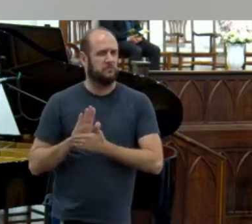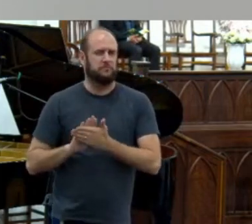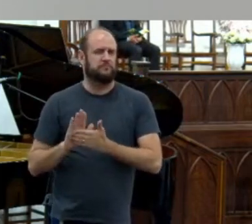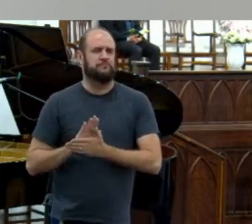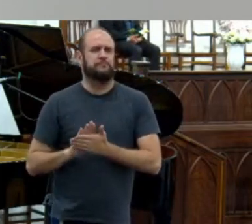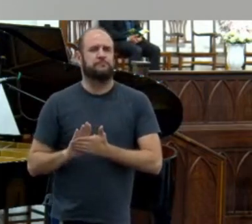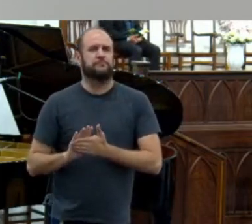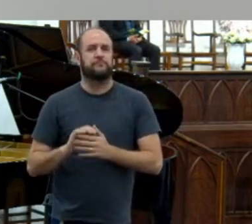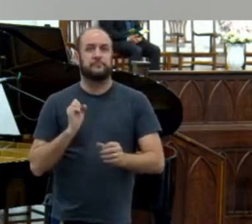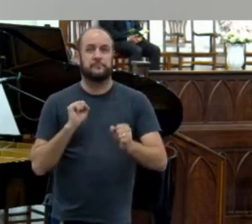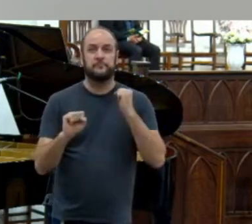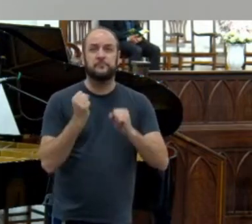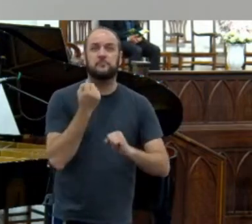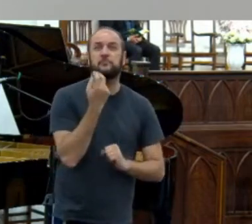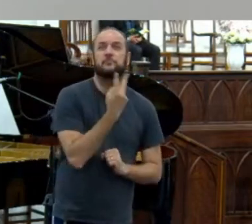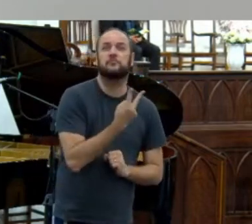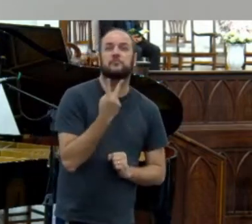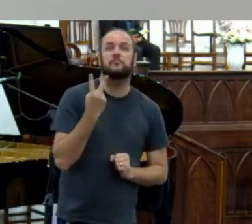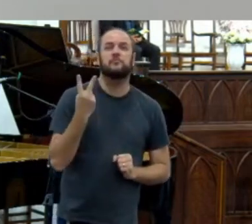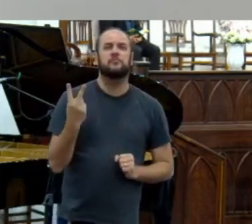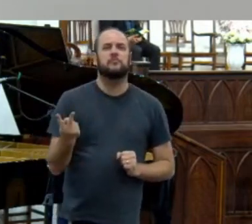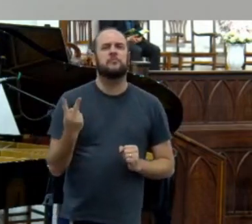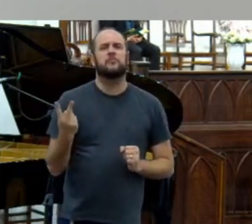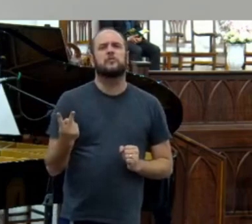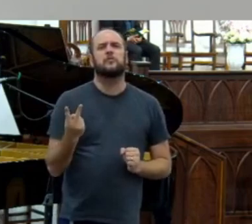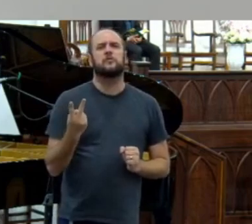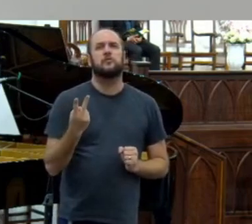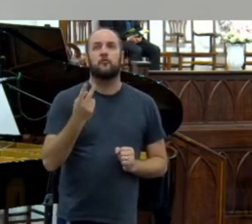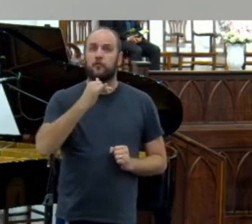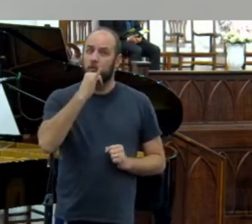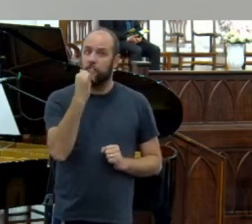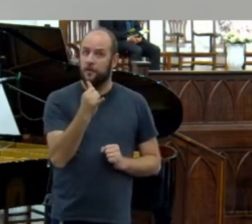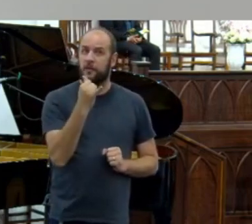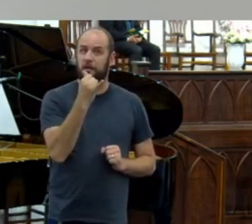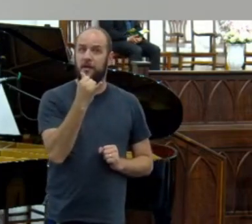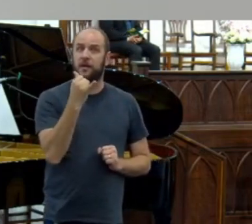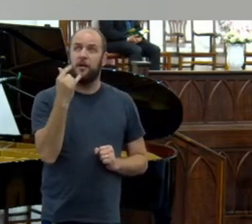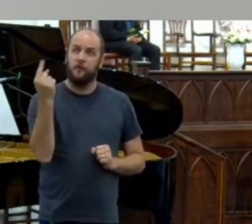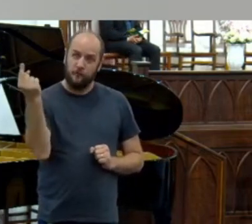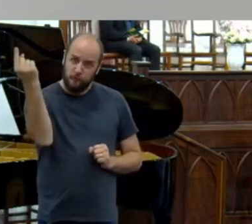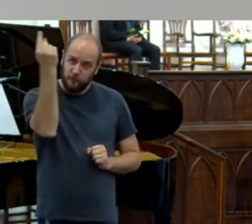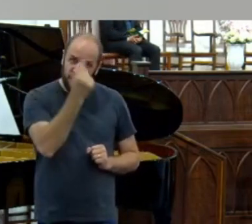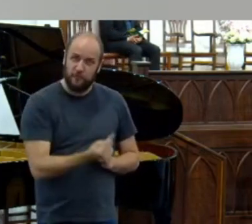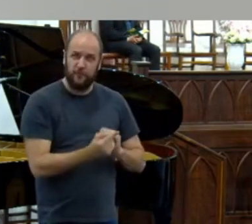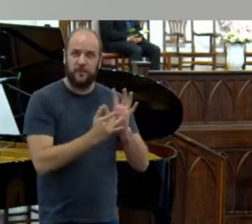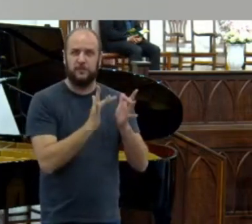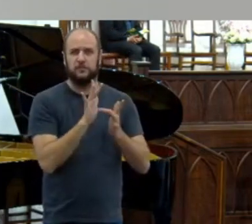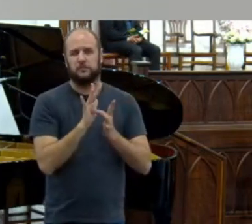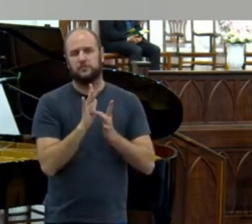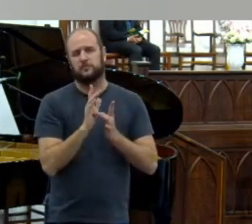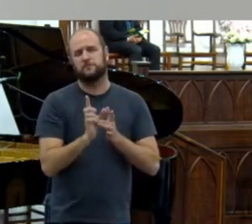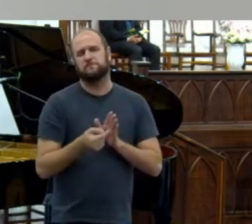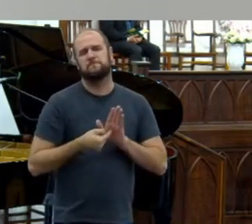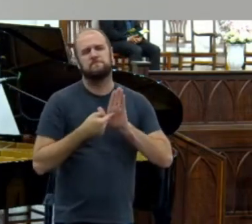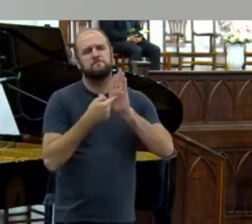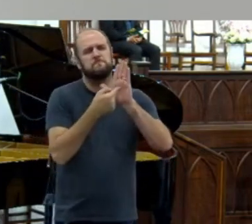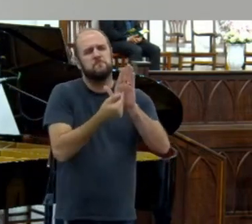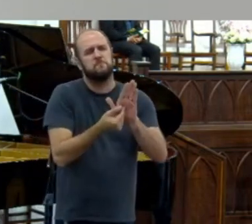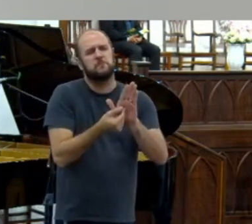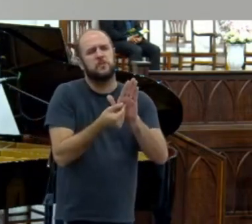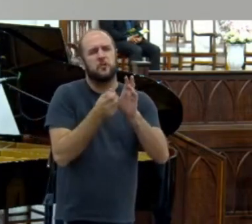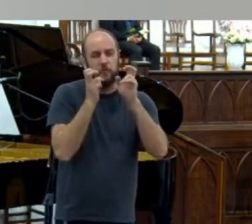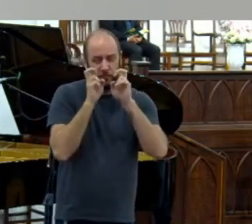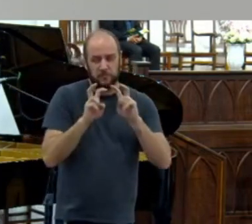O Salmo 22 é tremendamente messiânico. E ele revela uma das facetas mais tristes